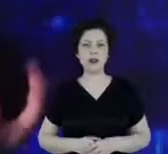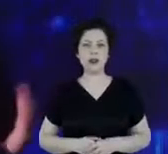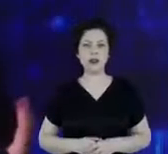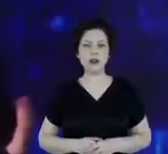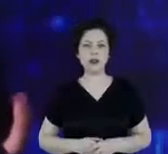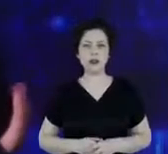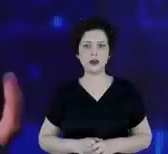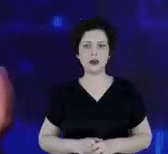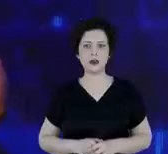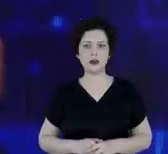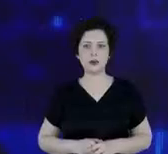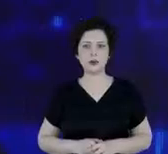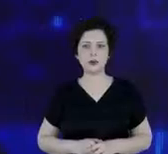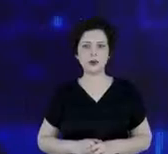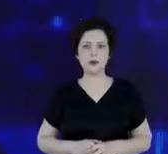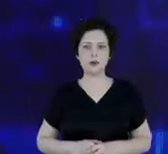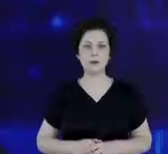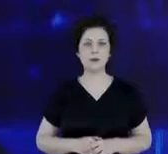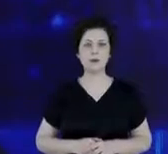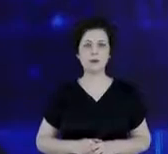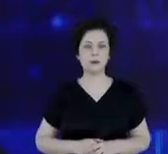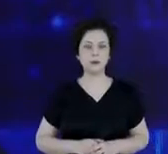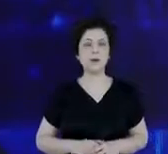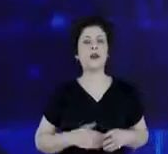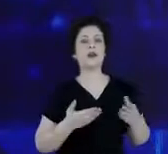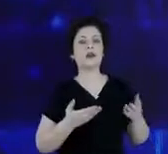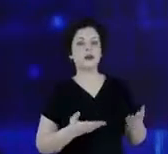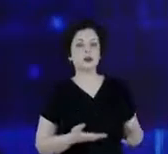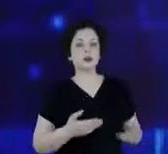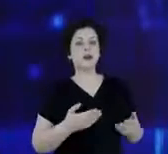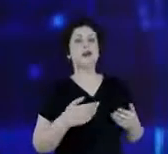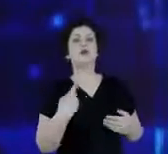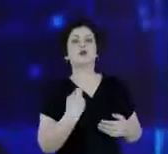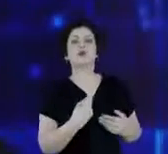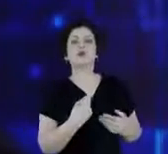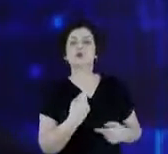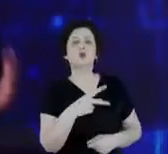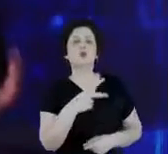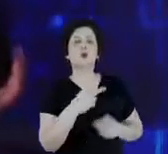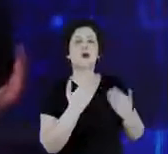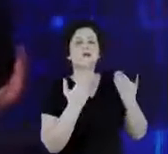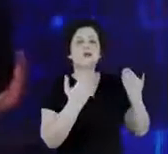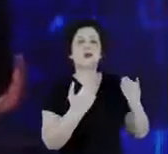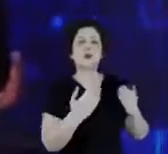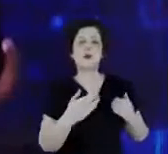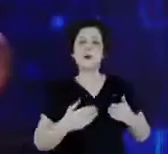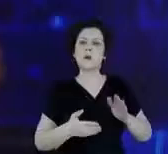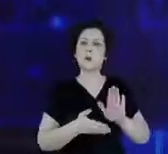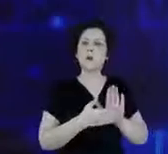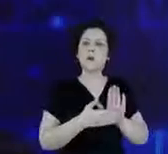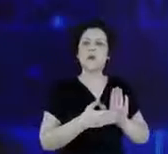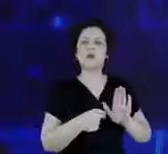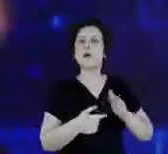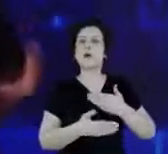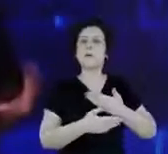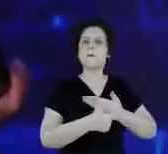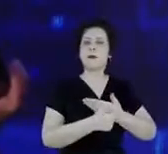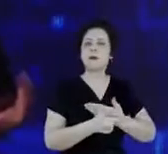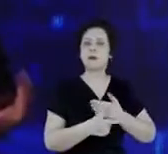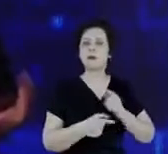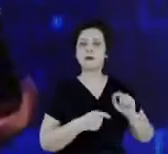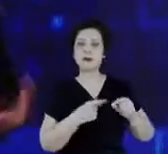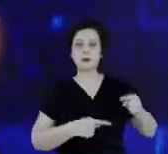sociedade esses resultados né qual é qual é a sua visão é do papel da política pública ou de programas